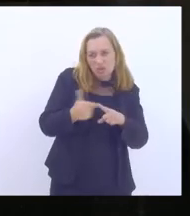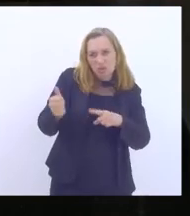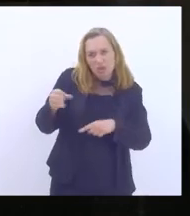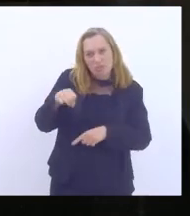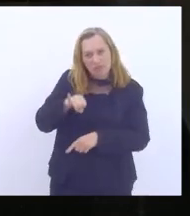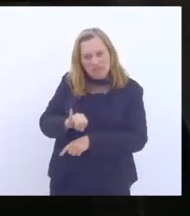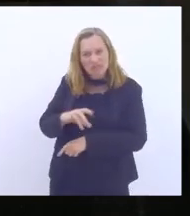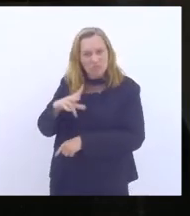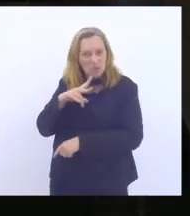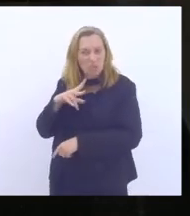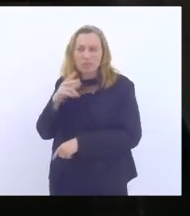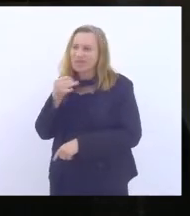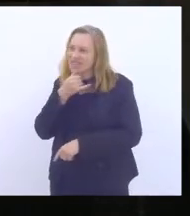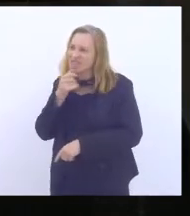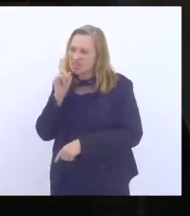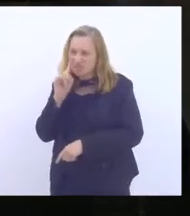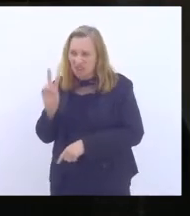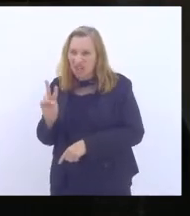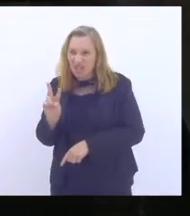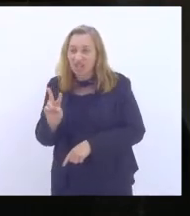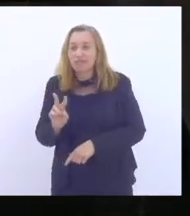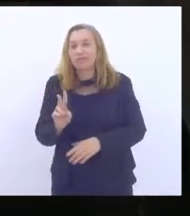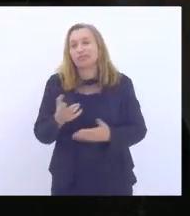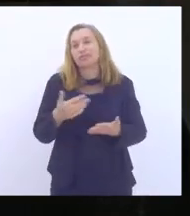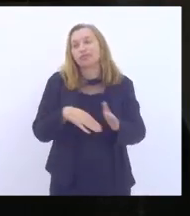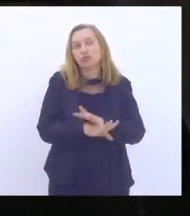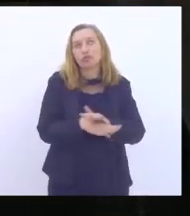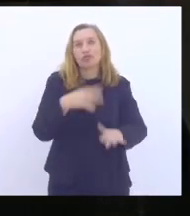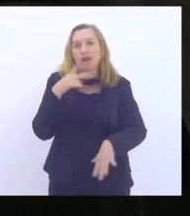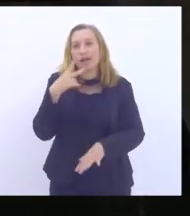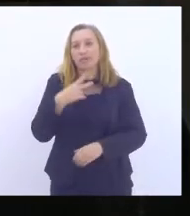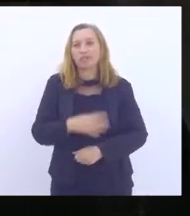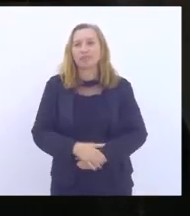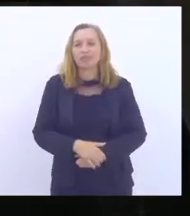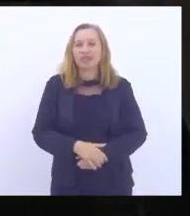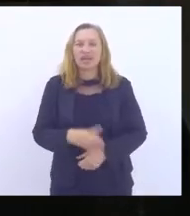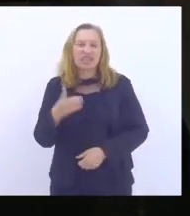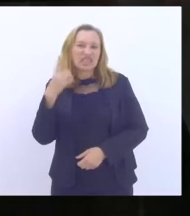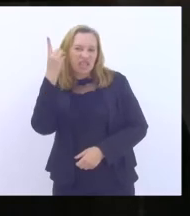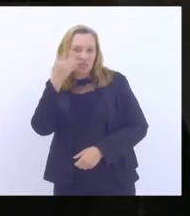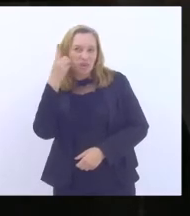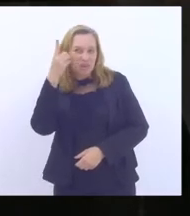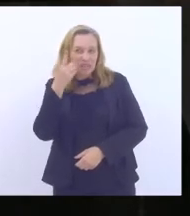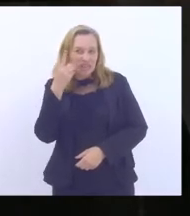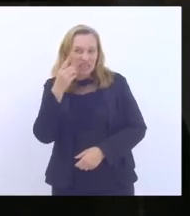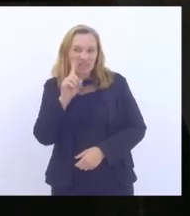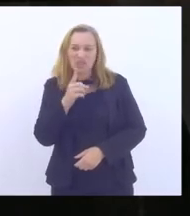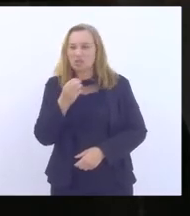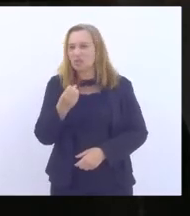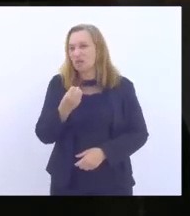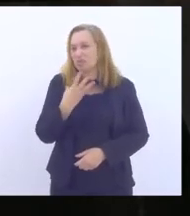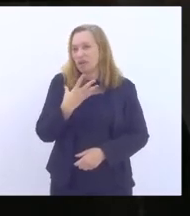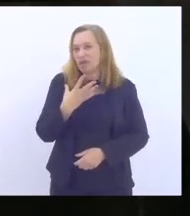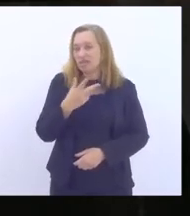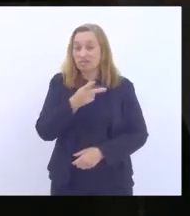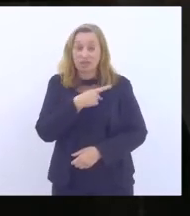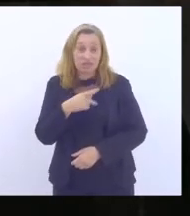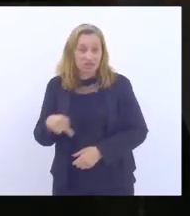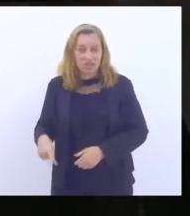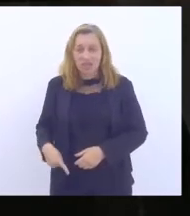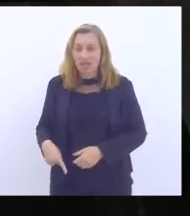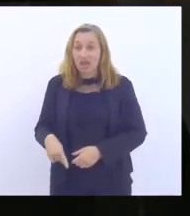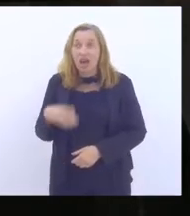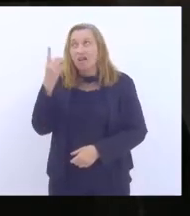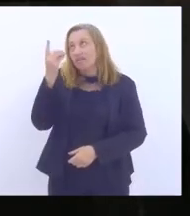e é muito triste isso e eles costumam dizer assim a deputada não está bem com o presidente